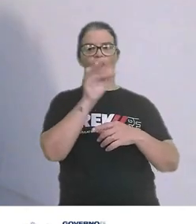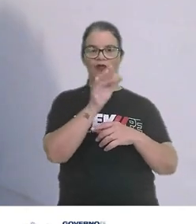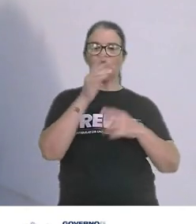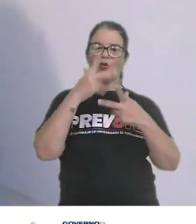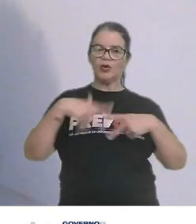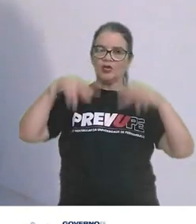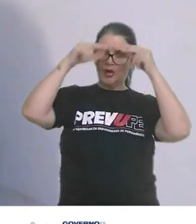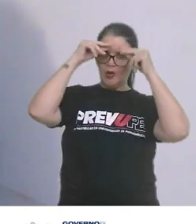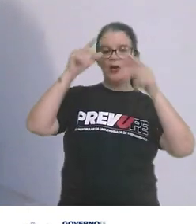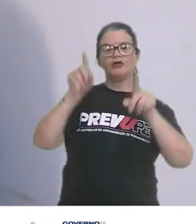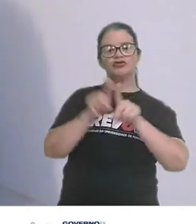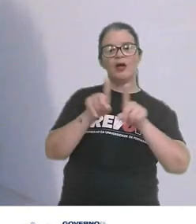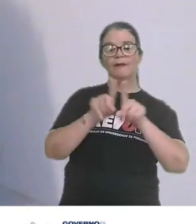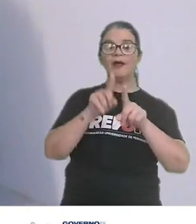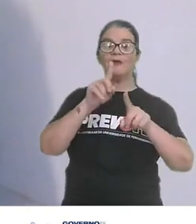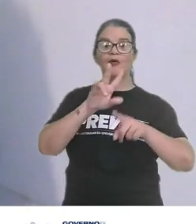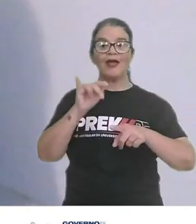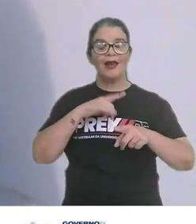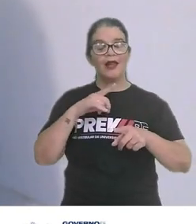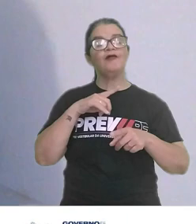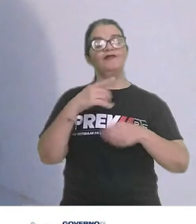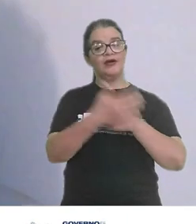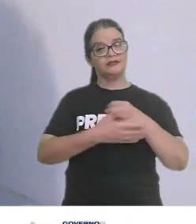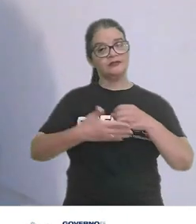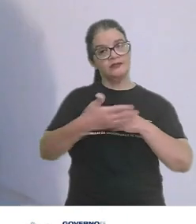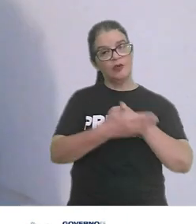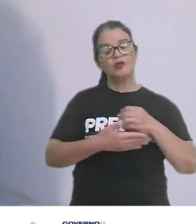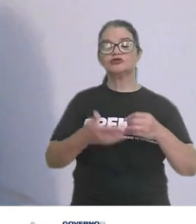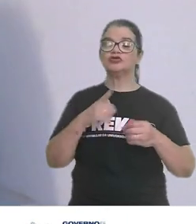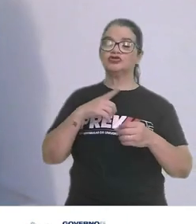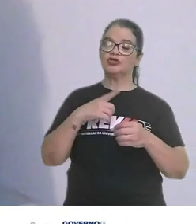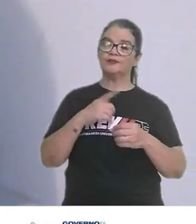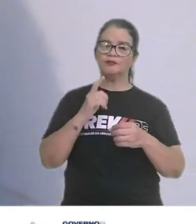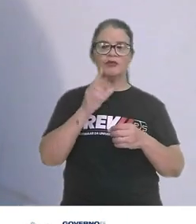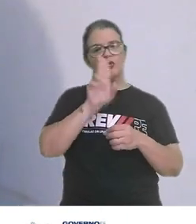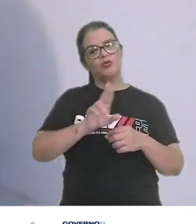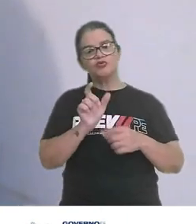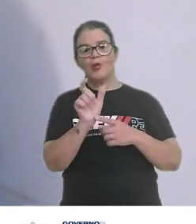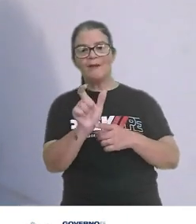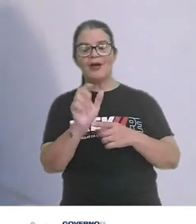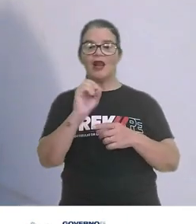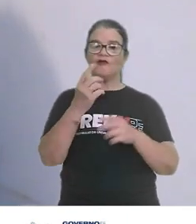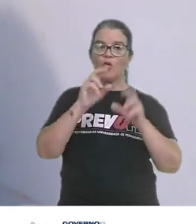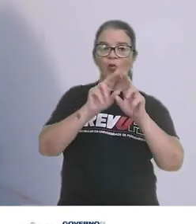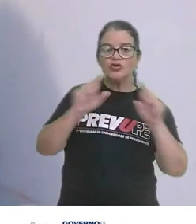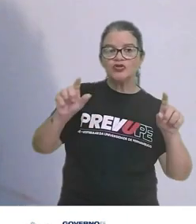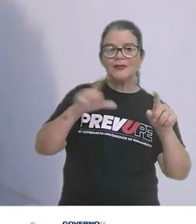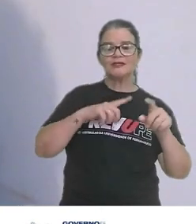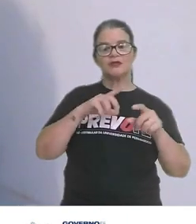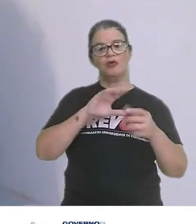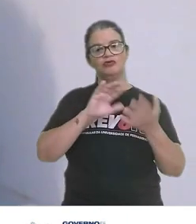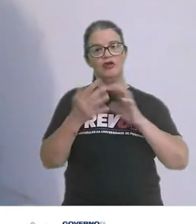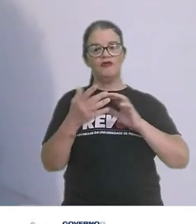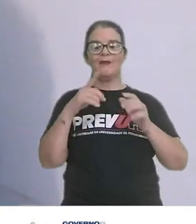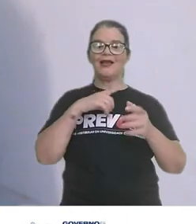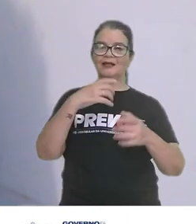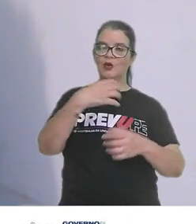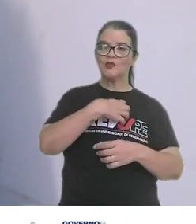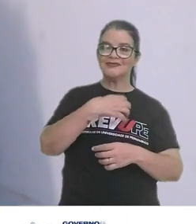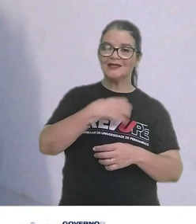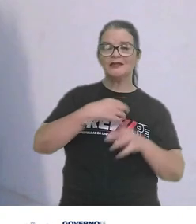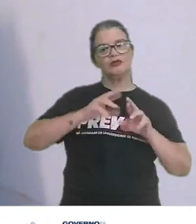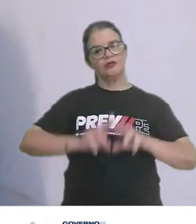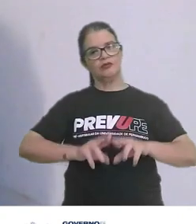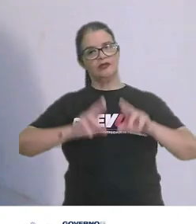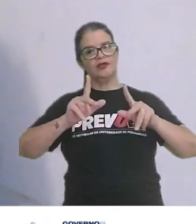figura de linguagem, porque ela vai consistir no emprego de uma palavra ou de uma expressão de forma que ela tenha um